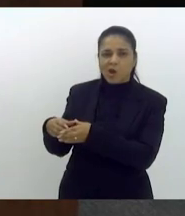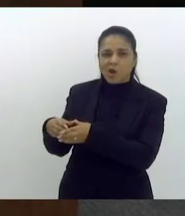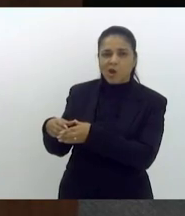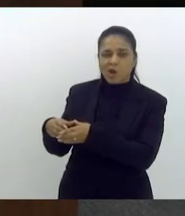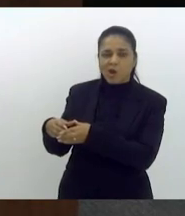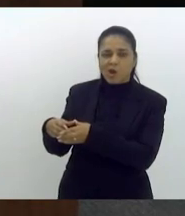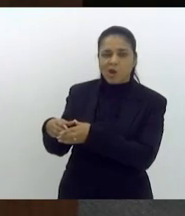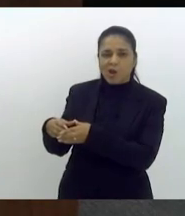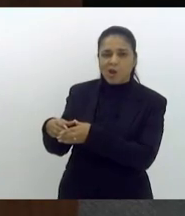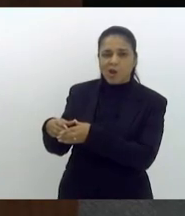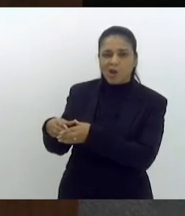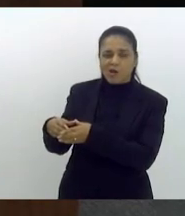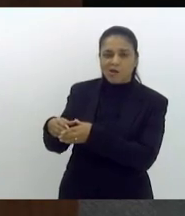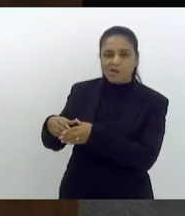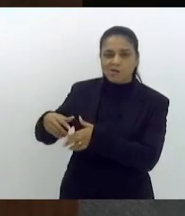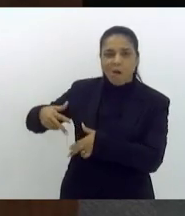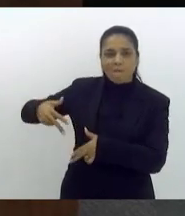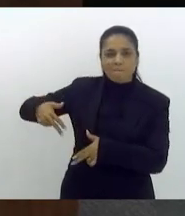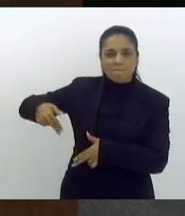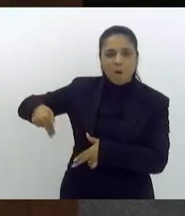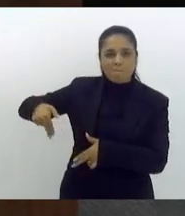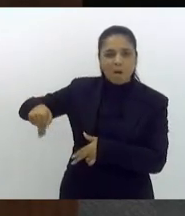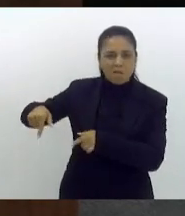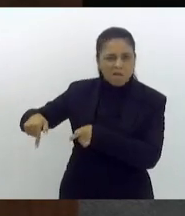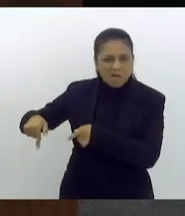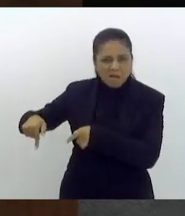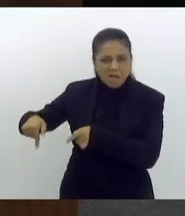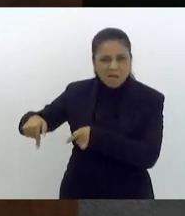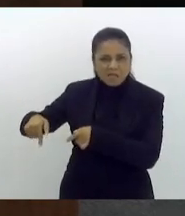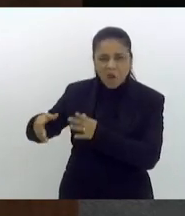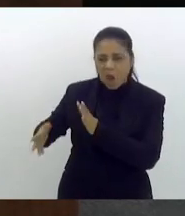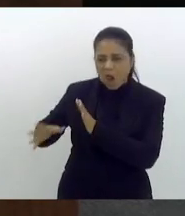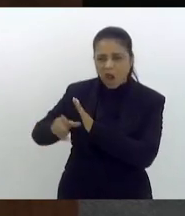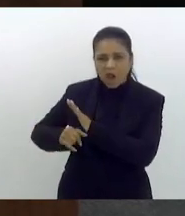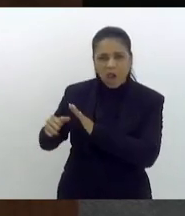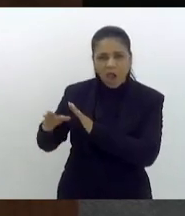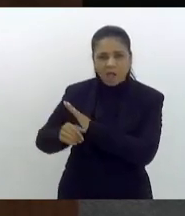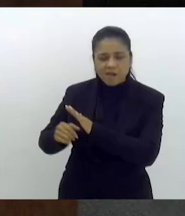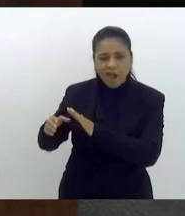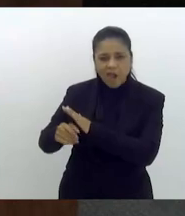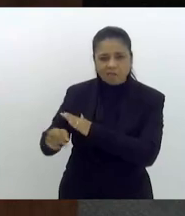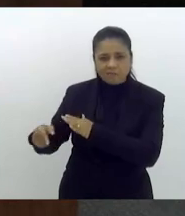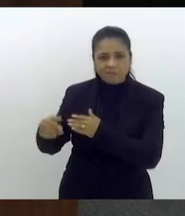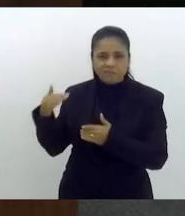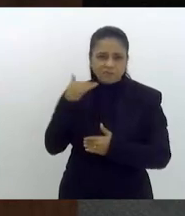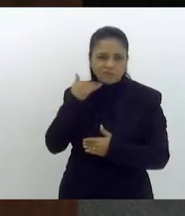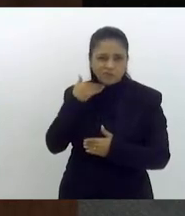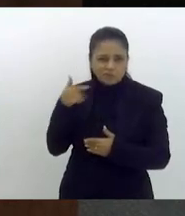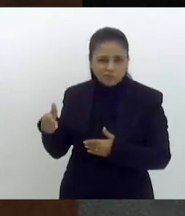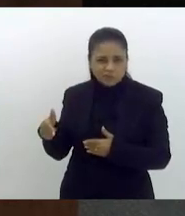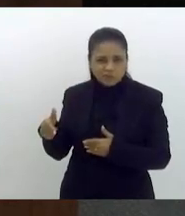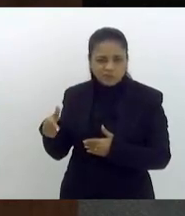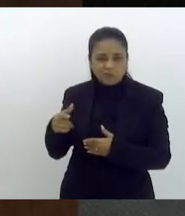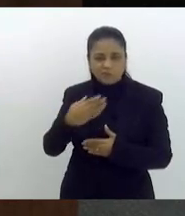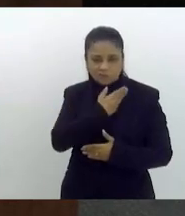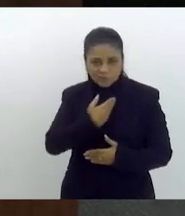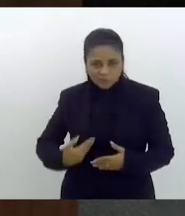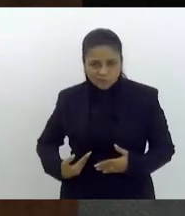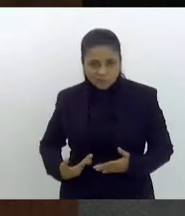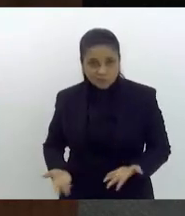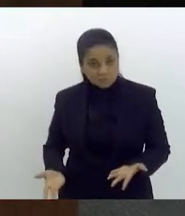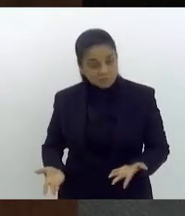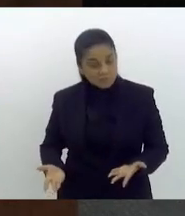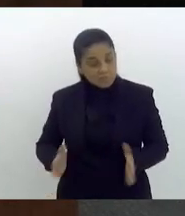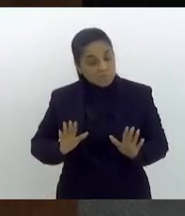usurpa os cofres né públicos mas a gente cabe a gente ter né